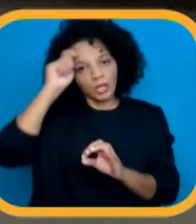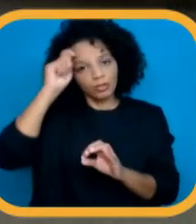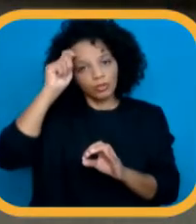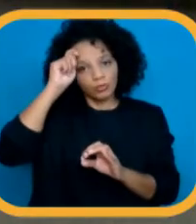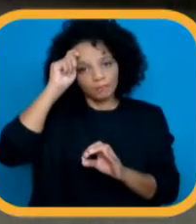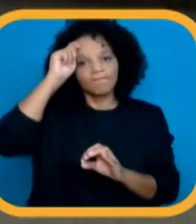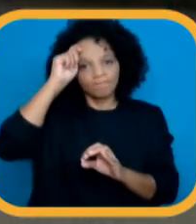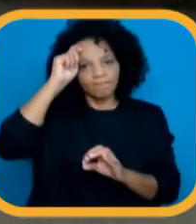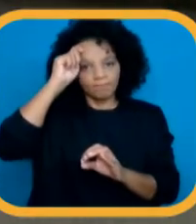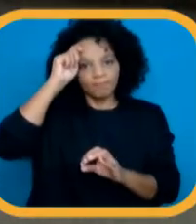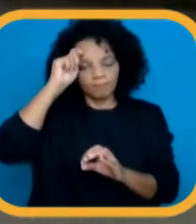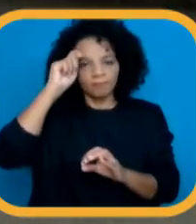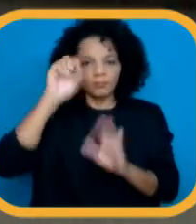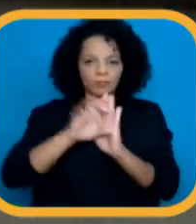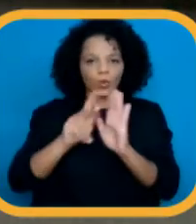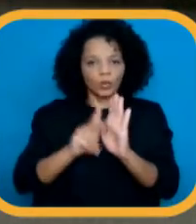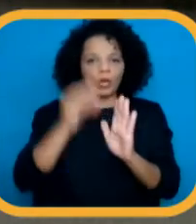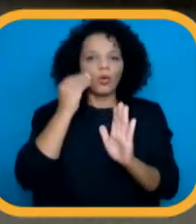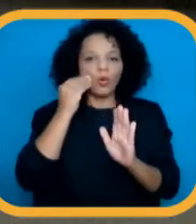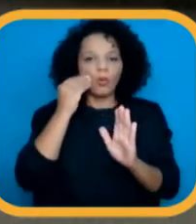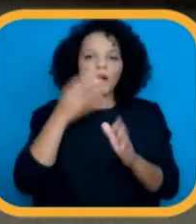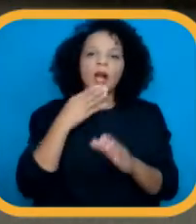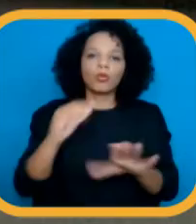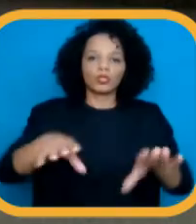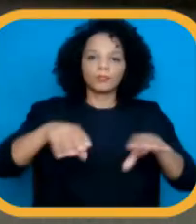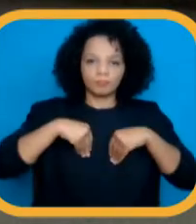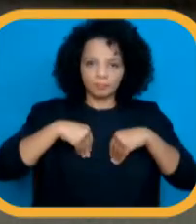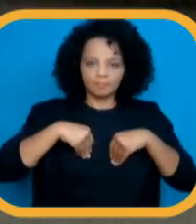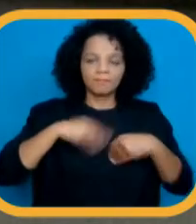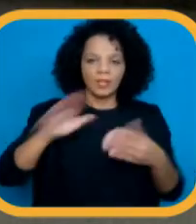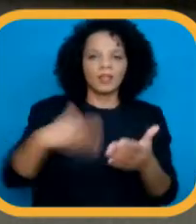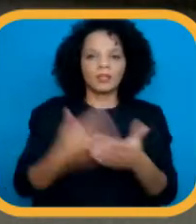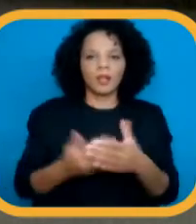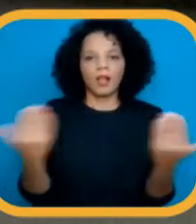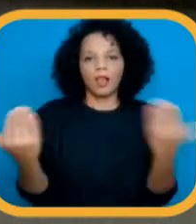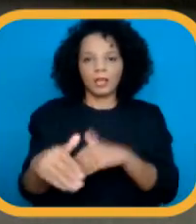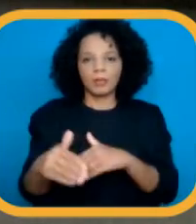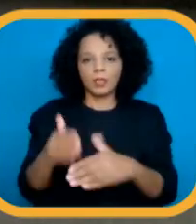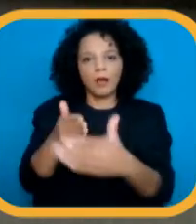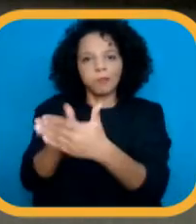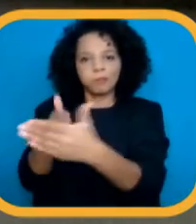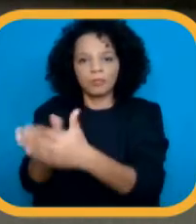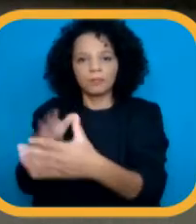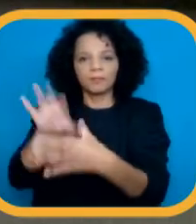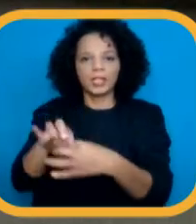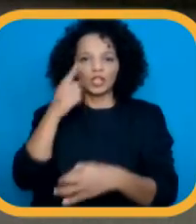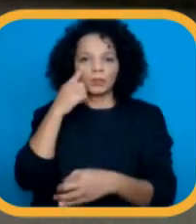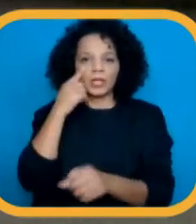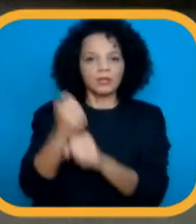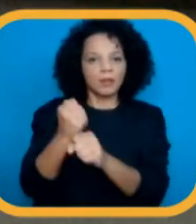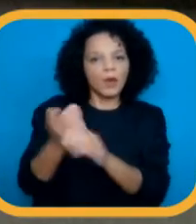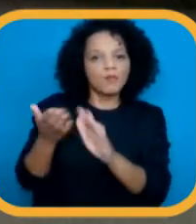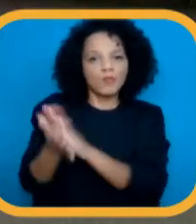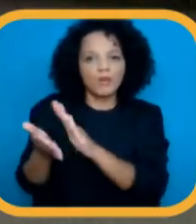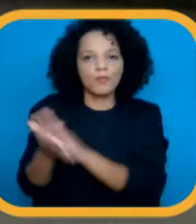relação aos estágios curriculares, com indisponibilidade para receber esses alunos. Tudo isto significa limitações em relação depois à